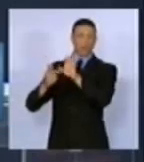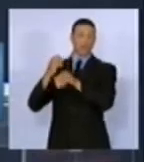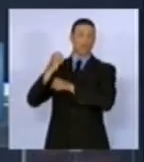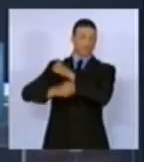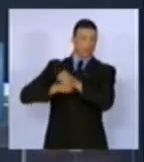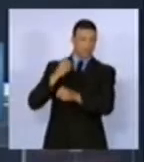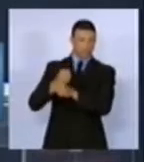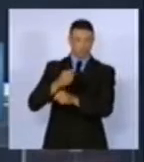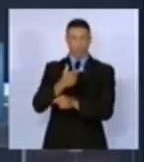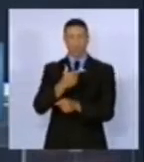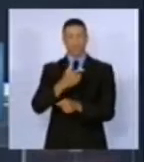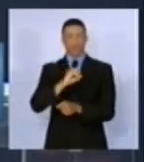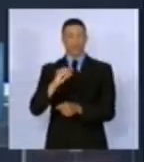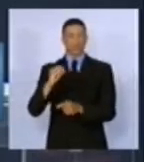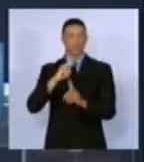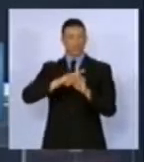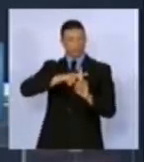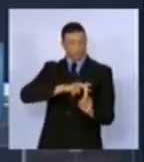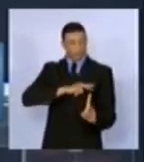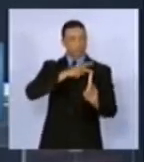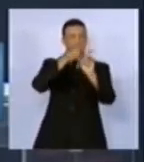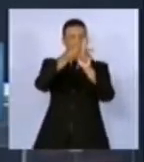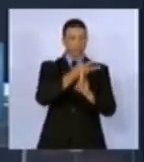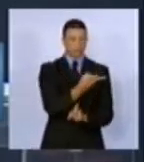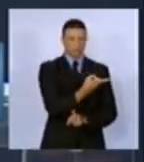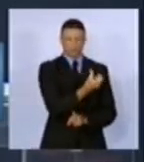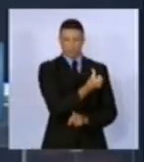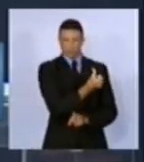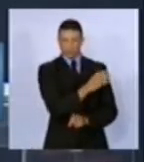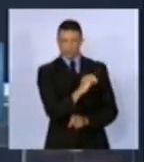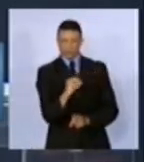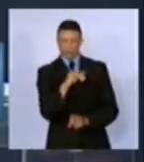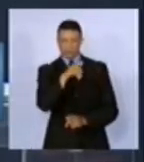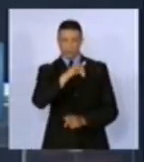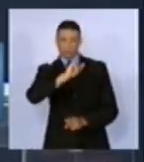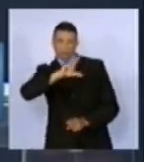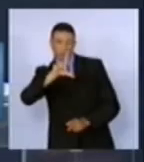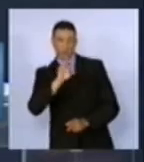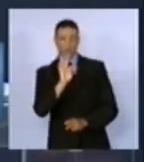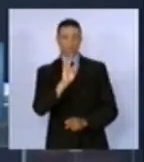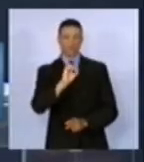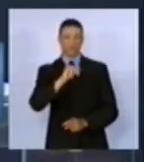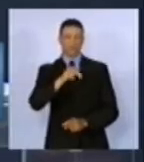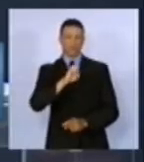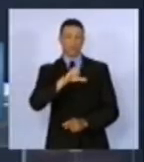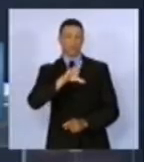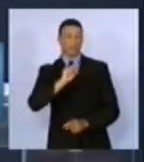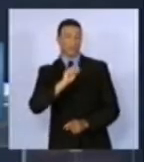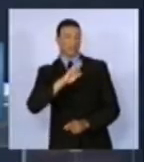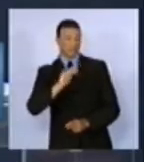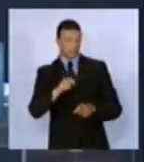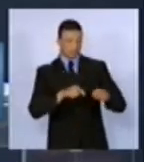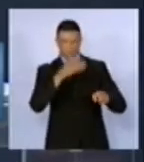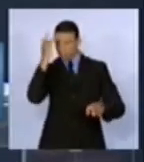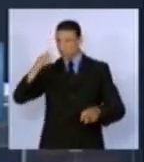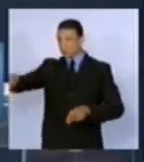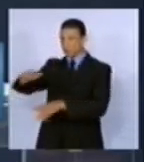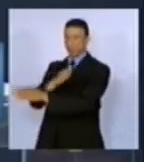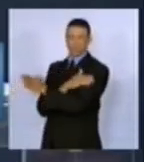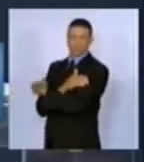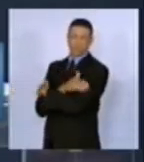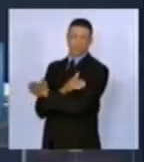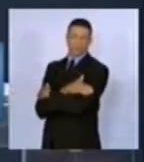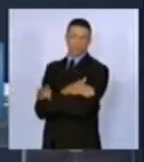capacidade de cana praticamente 600 milhões de toneladas e perdemos já mais de 100.000 postos de trabalho claro